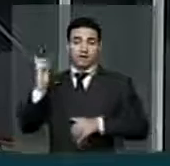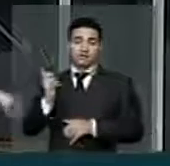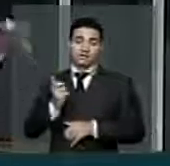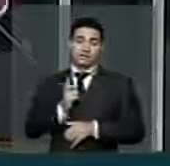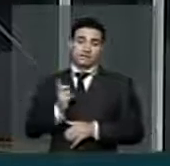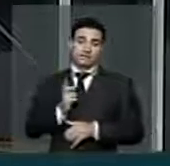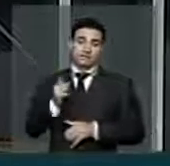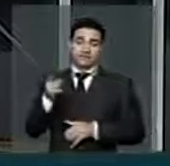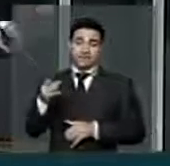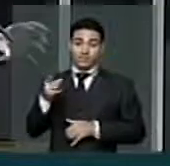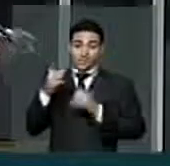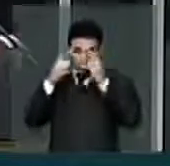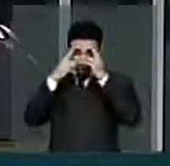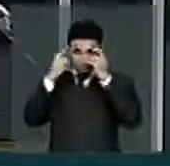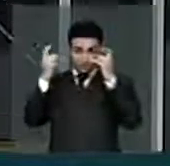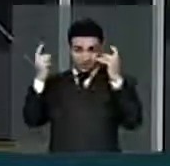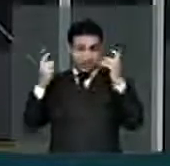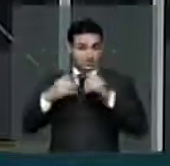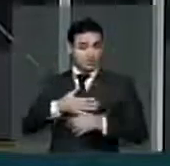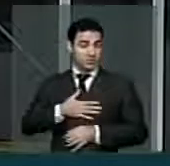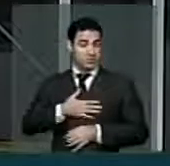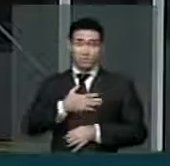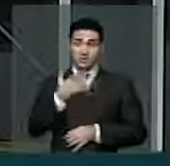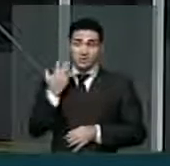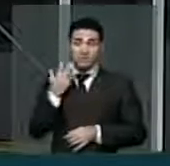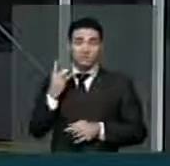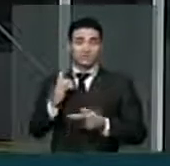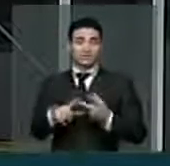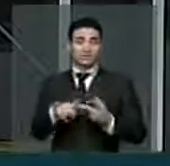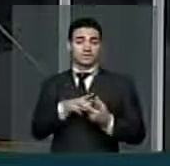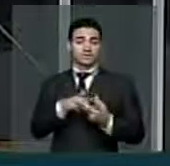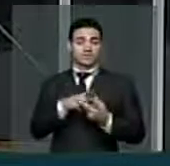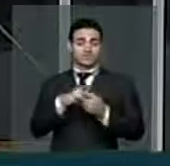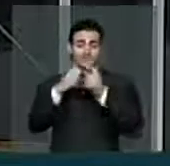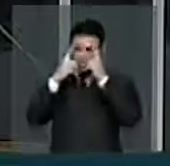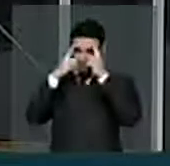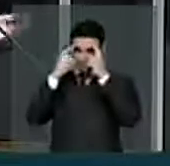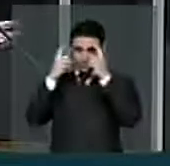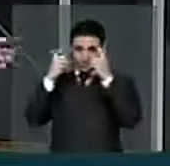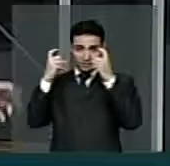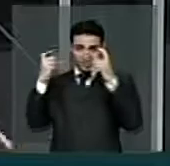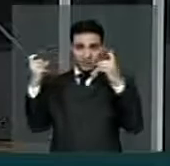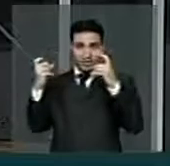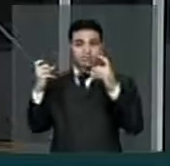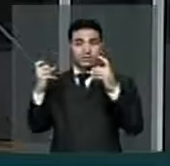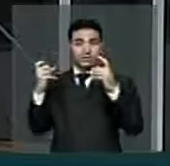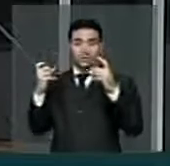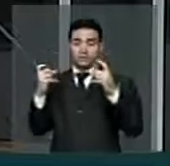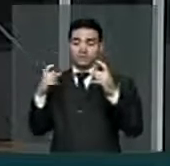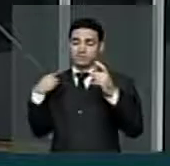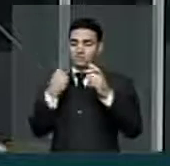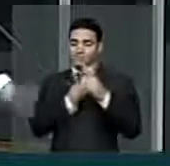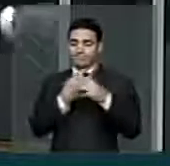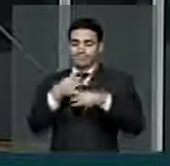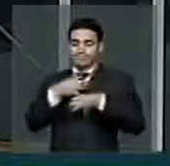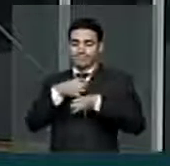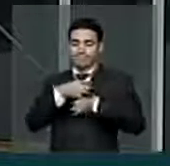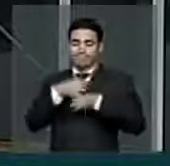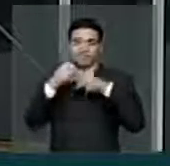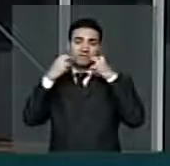violência terrível, essa violência que a todos nós envergonha.